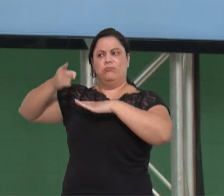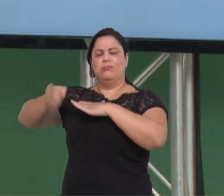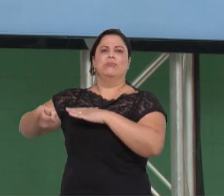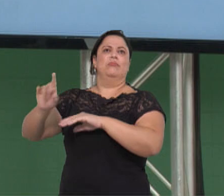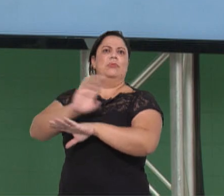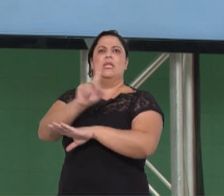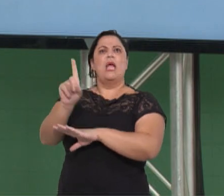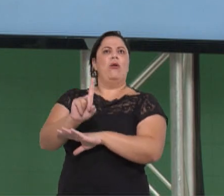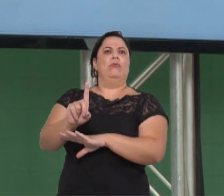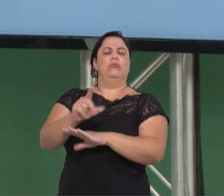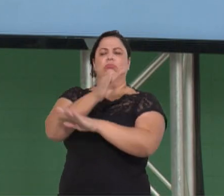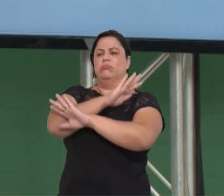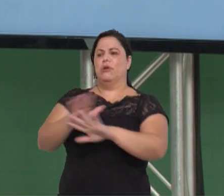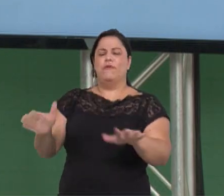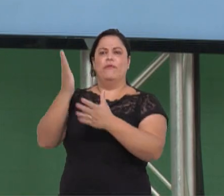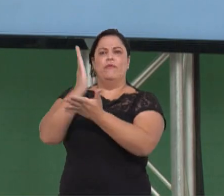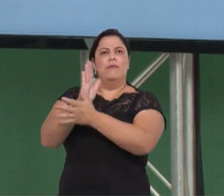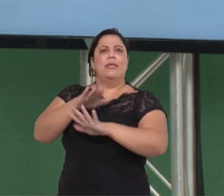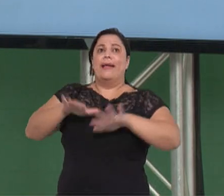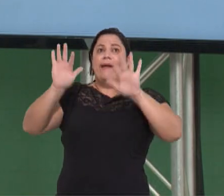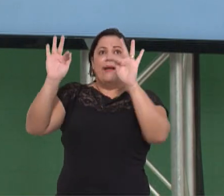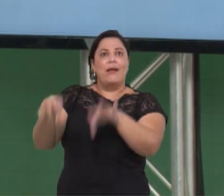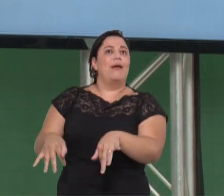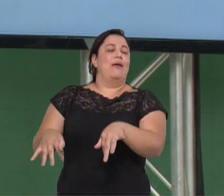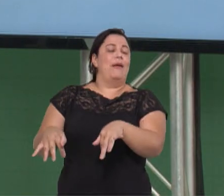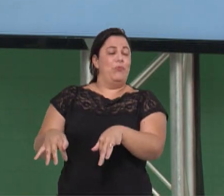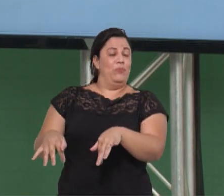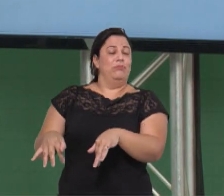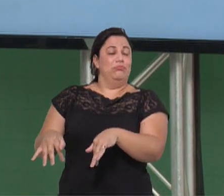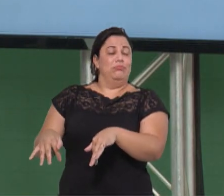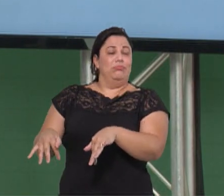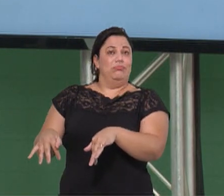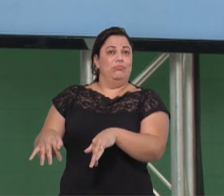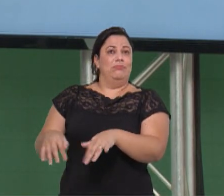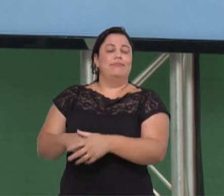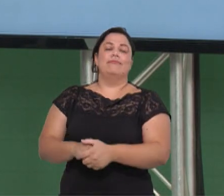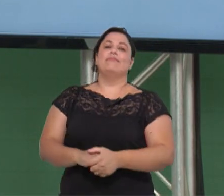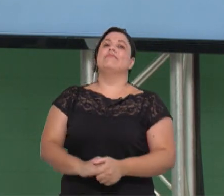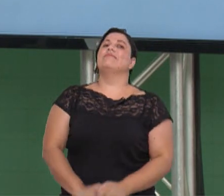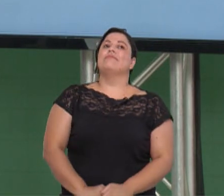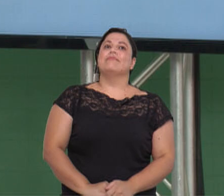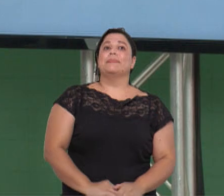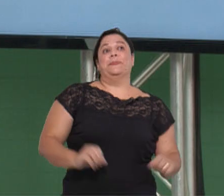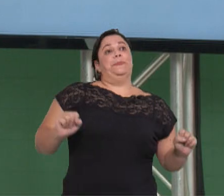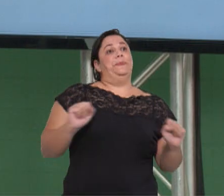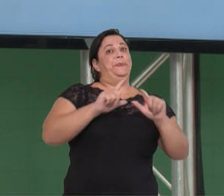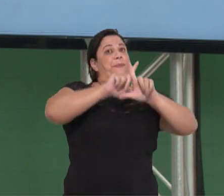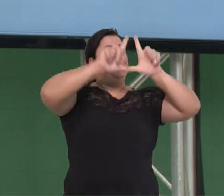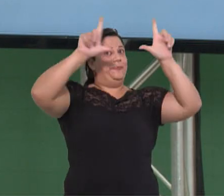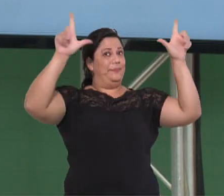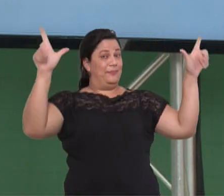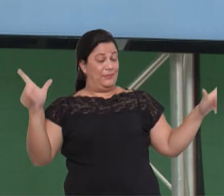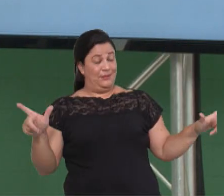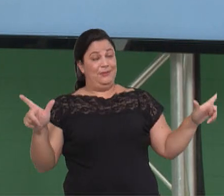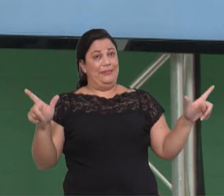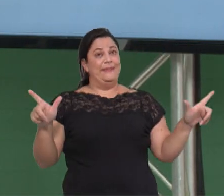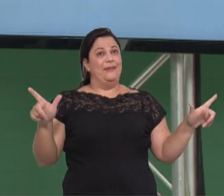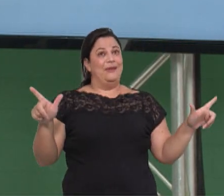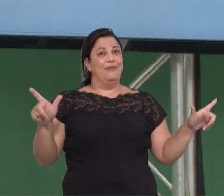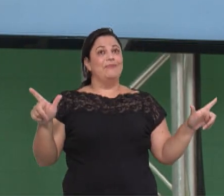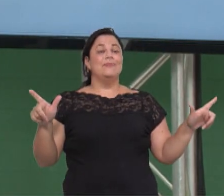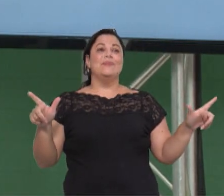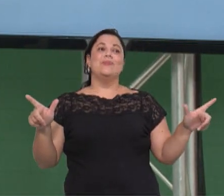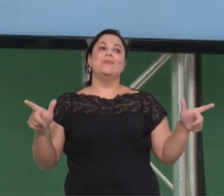senhores. É o fim da servidão coletiva. É claro que